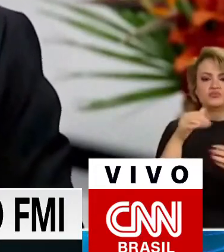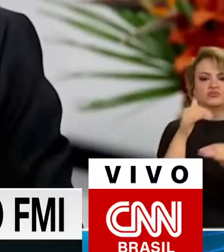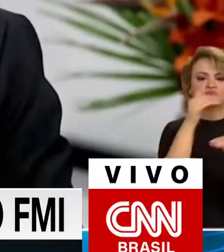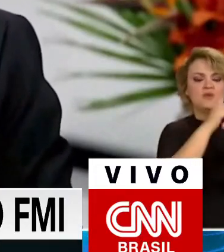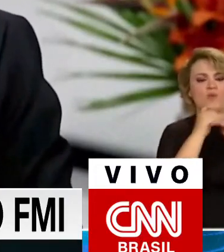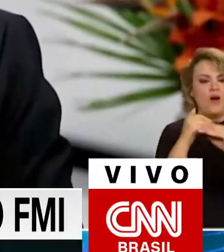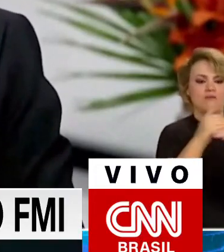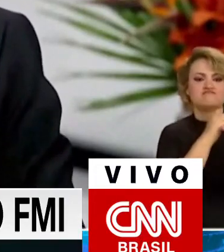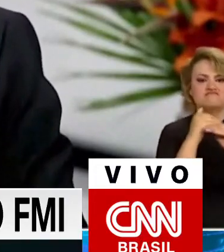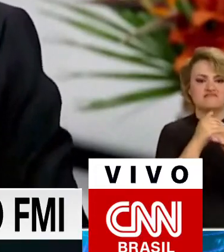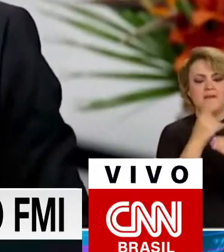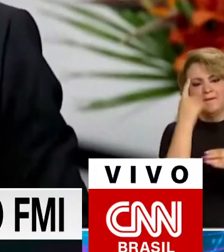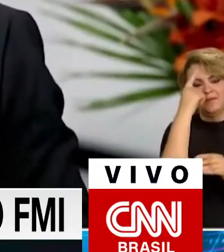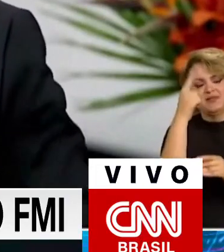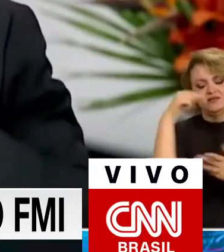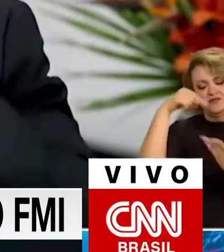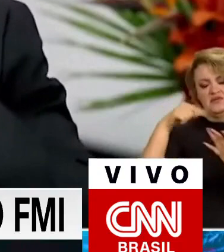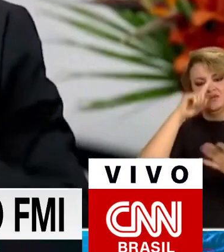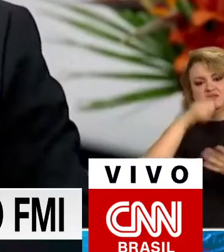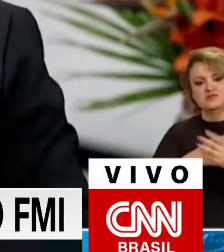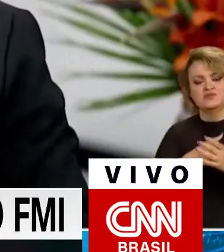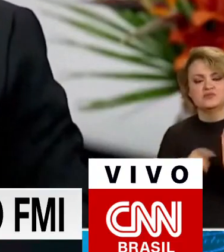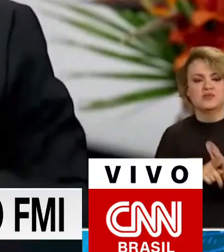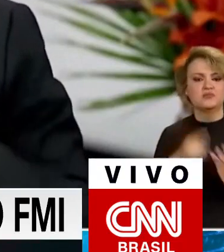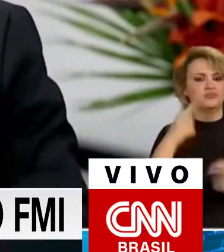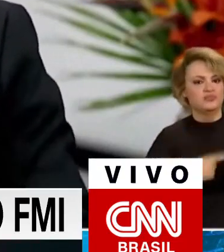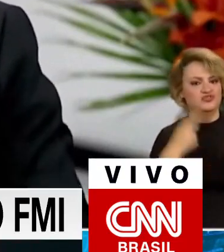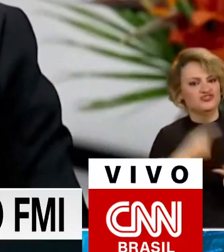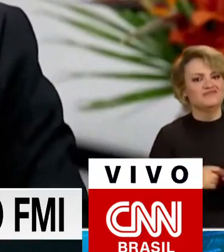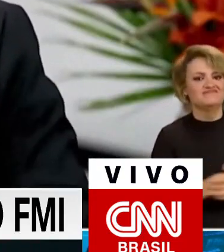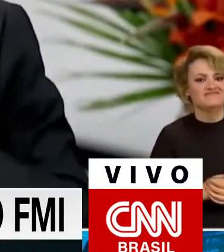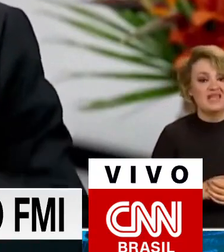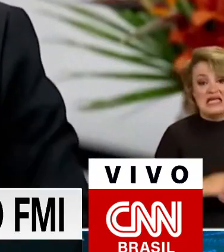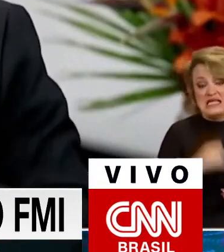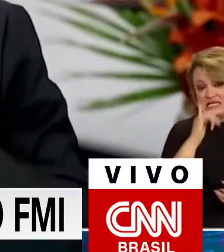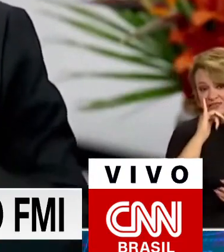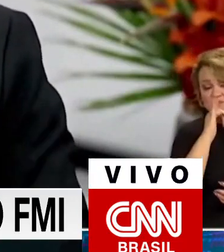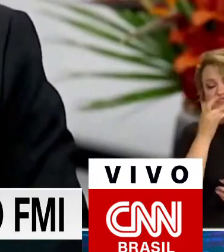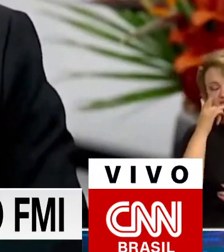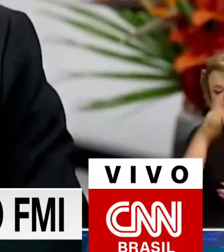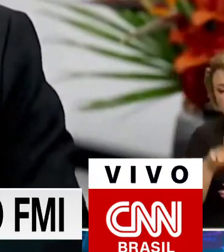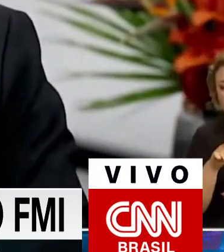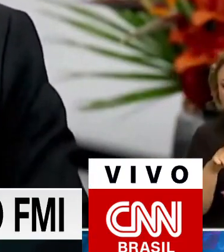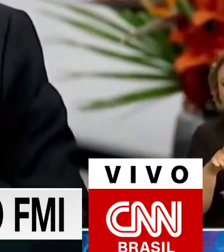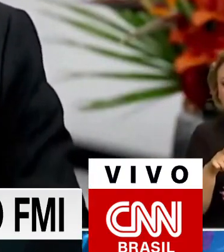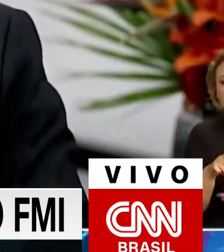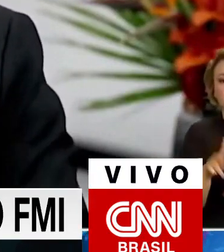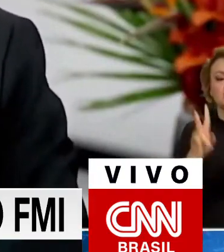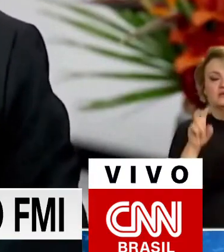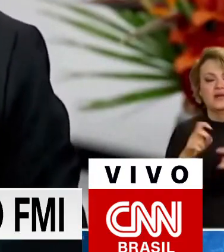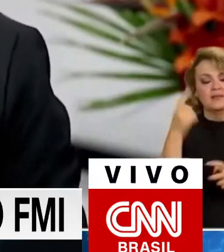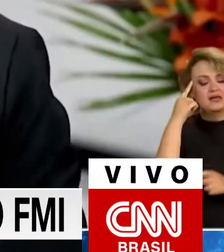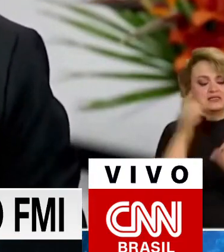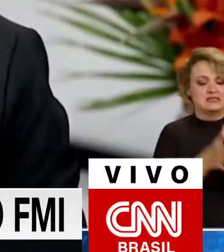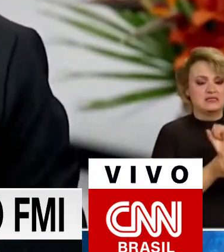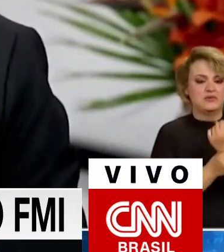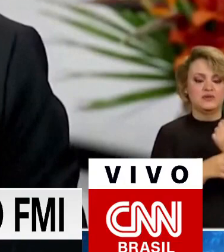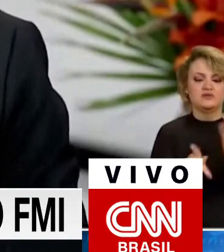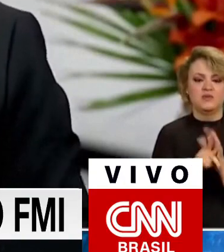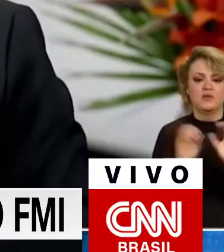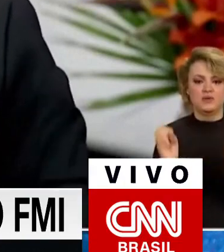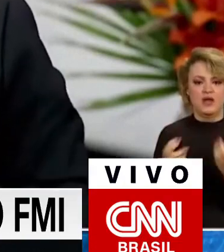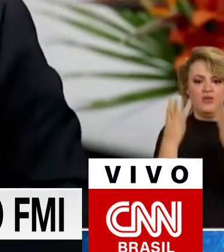de tarifas de energia elétrica, gás, que foram coisas que caíram no colo do Fernandes. Então, que existe, de fato, essa discussão. Porque isso